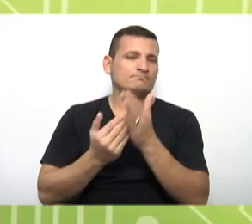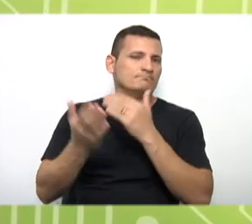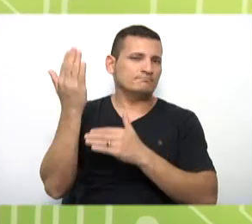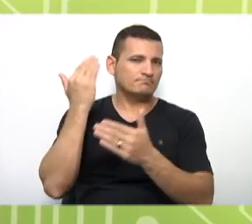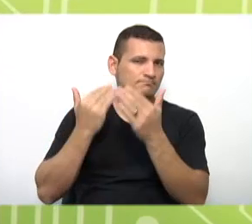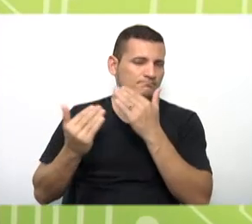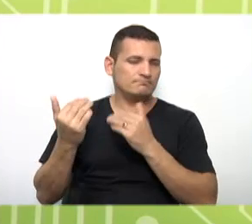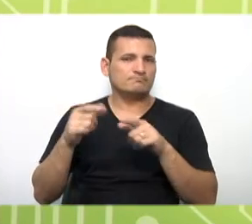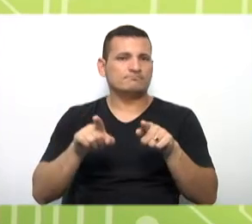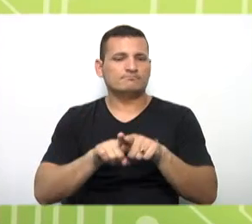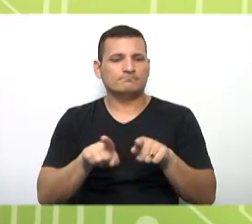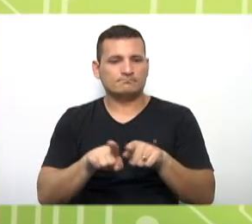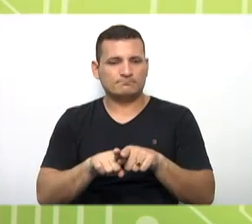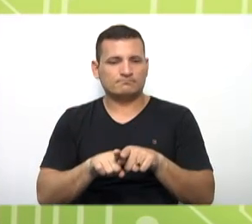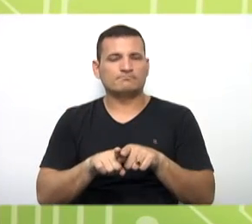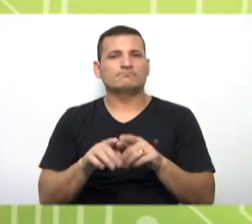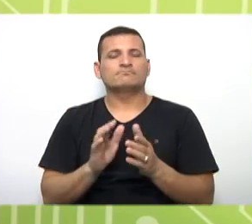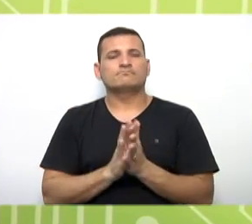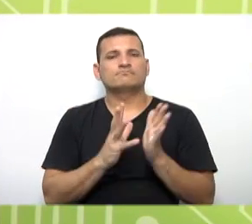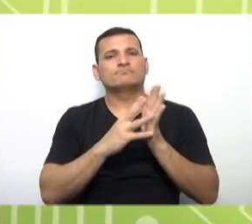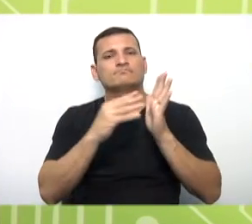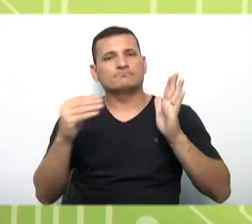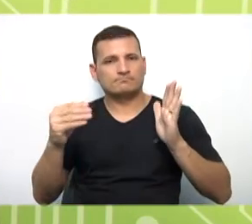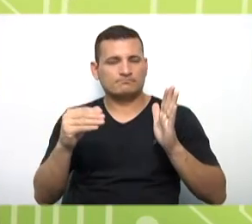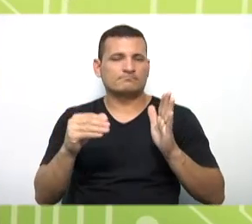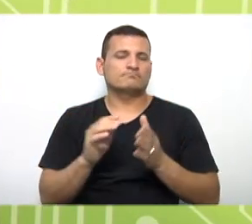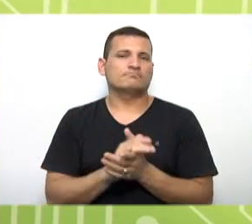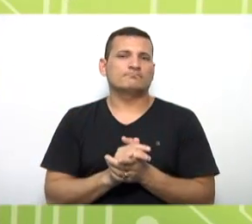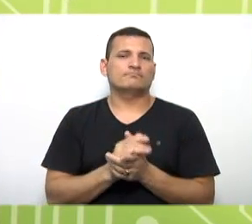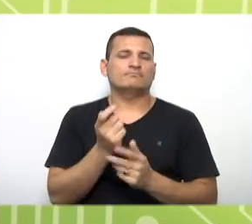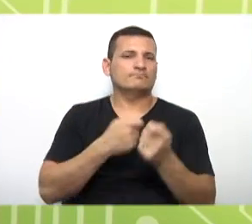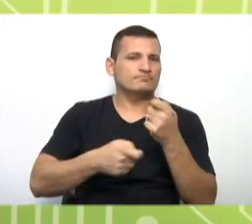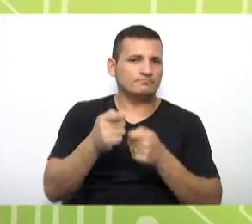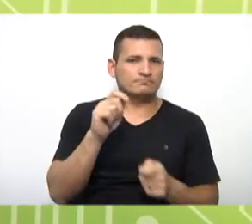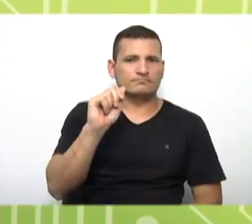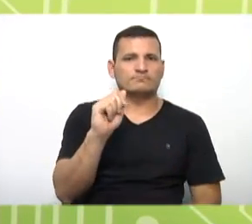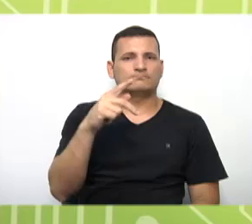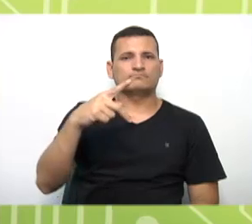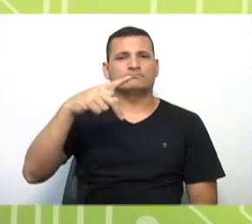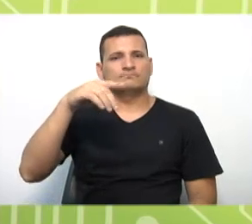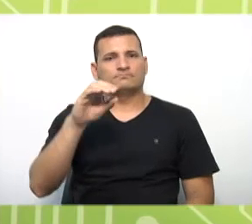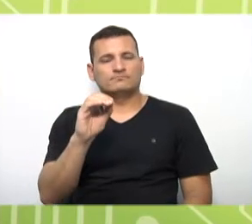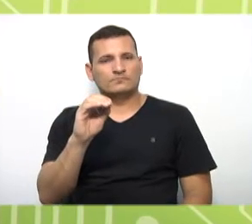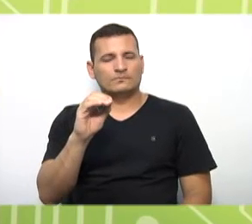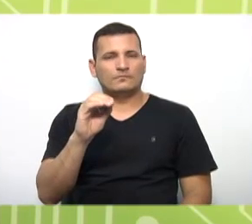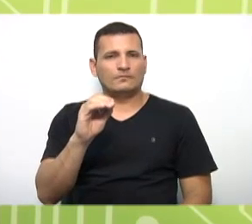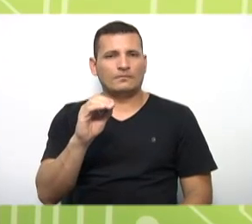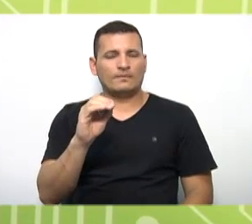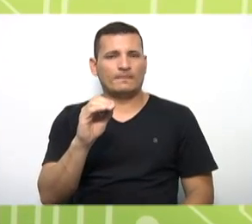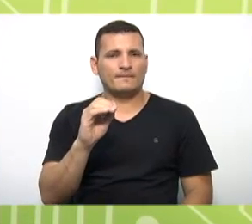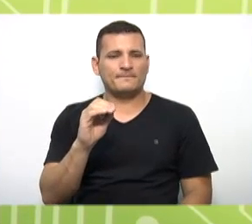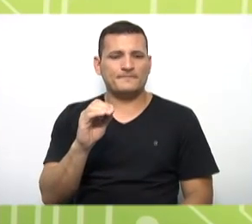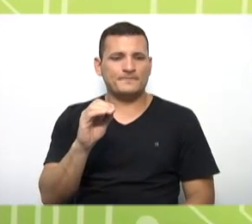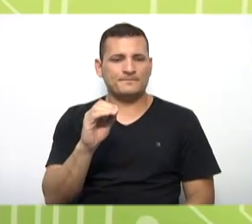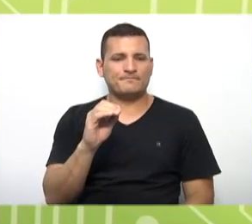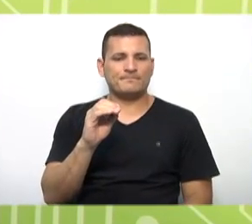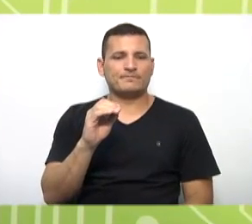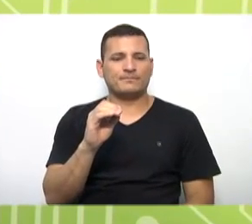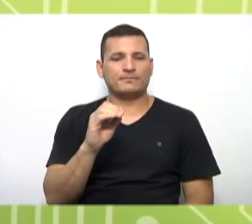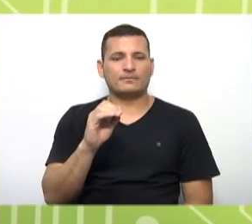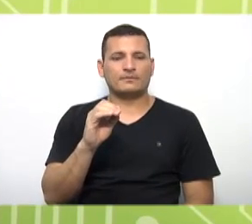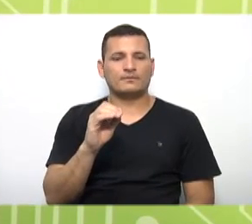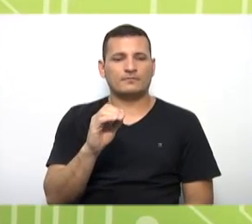também, vimos lá o modelo da administração por objetivos, a APO, que a APO